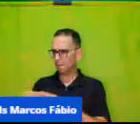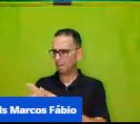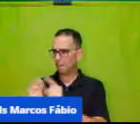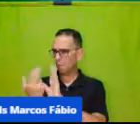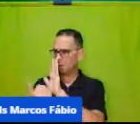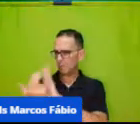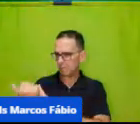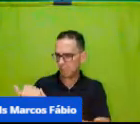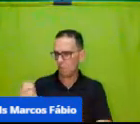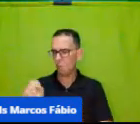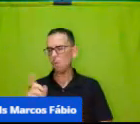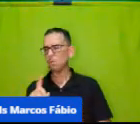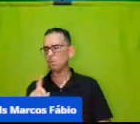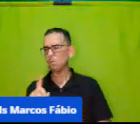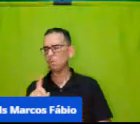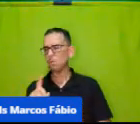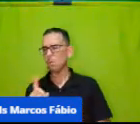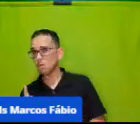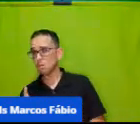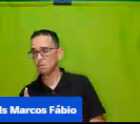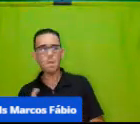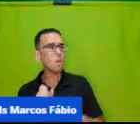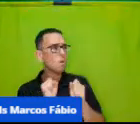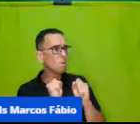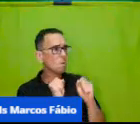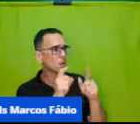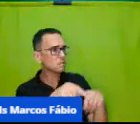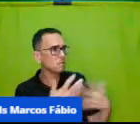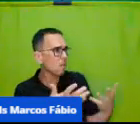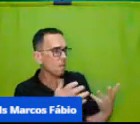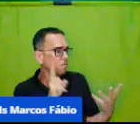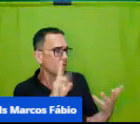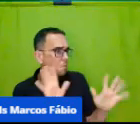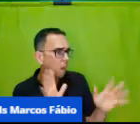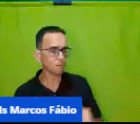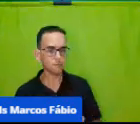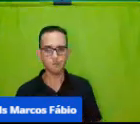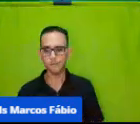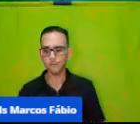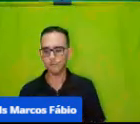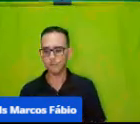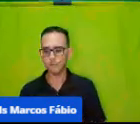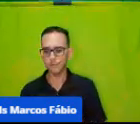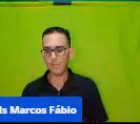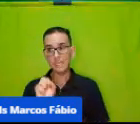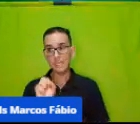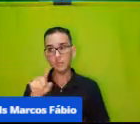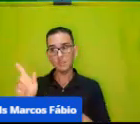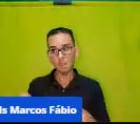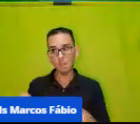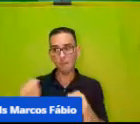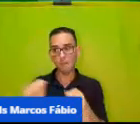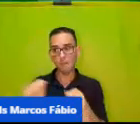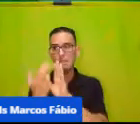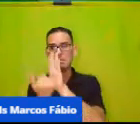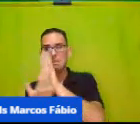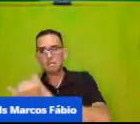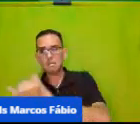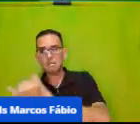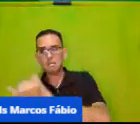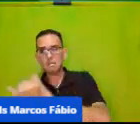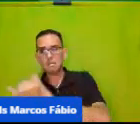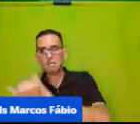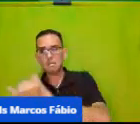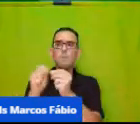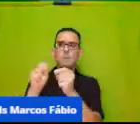desenho? Pode ser, Elton, pode Pode ser. ser? Como Então, que você está fazendo esses desenhos, né, essas escritas? Você que